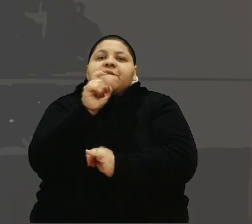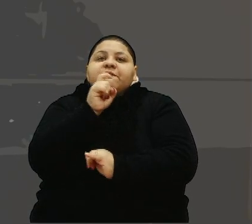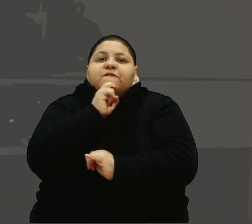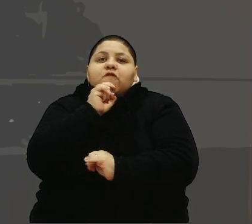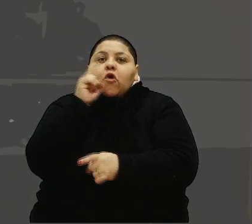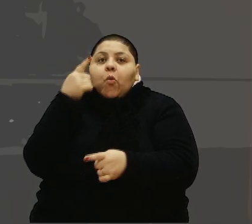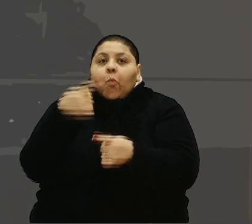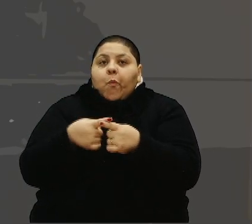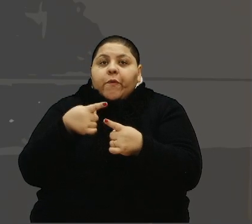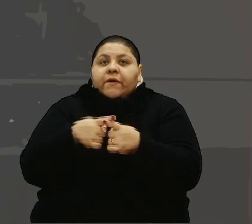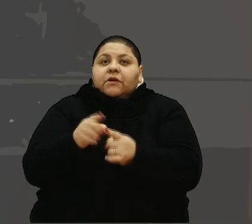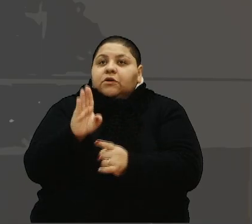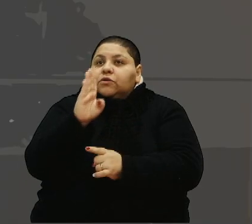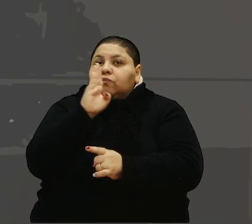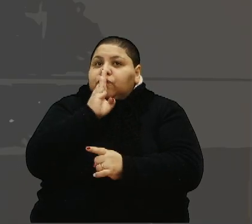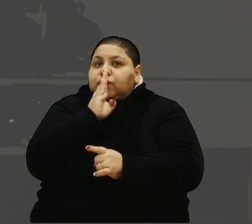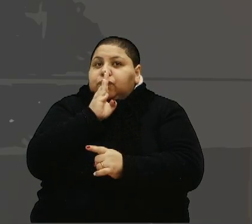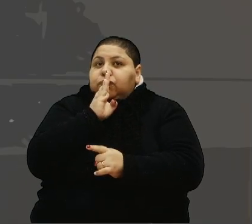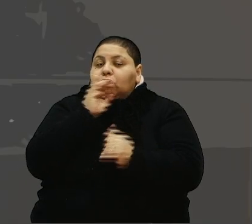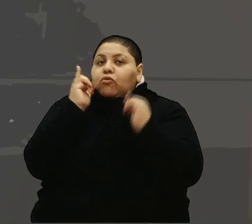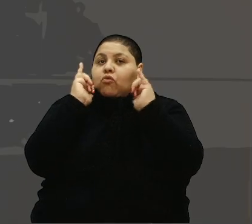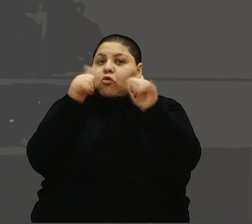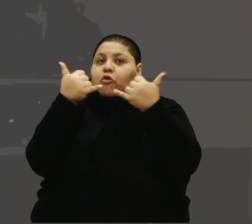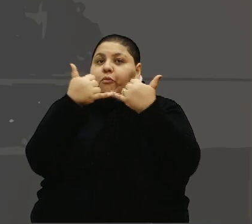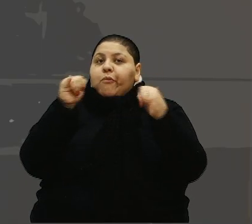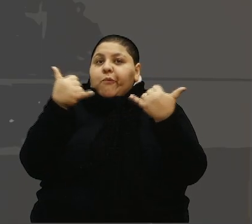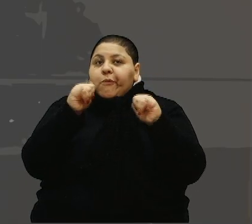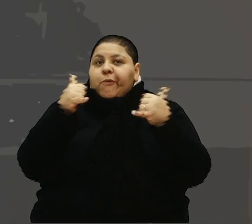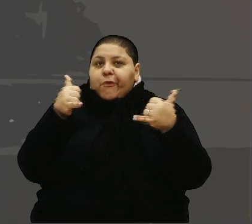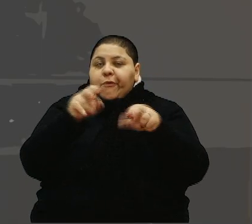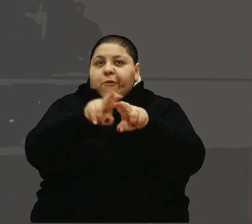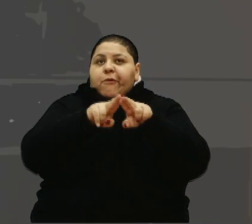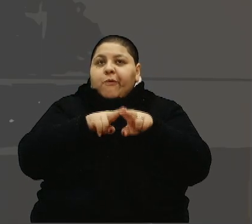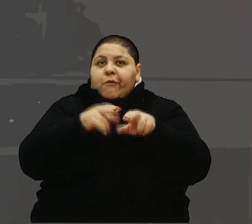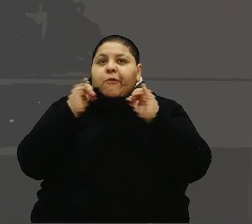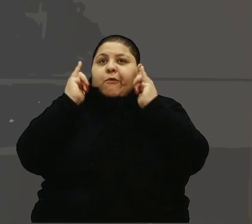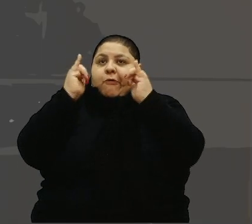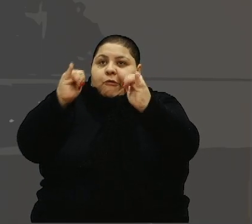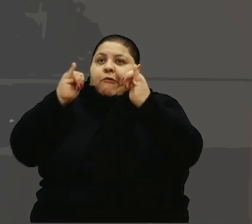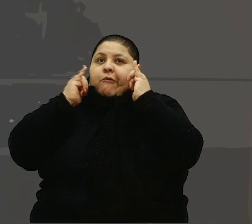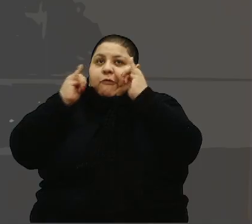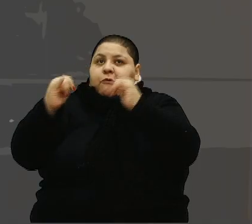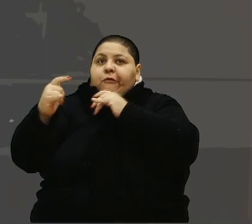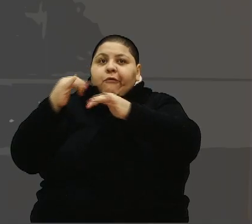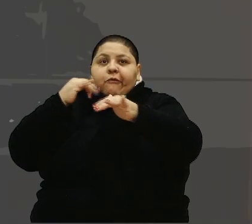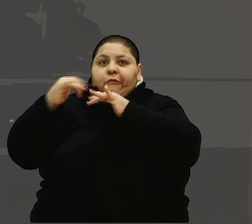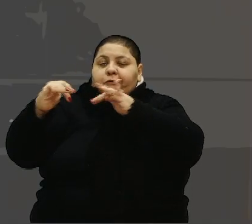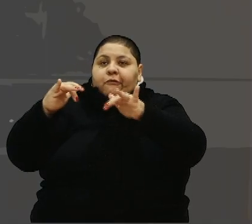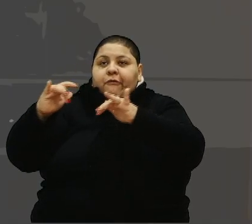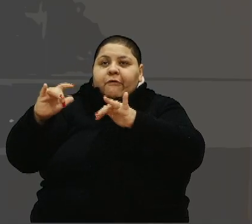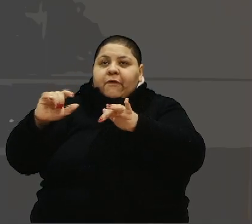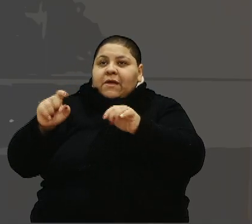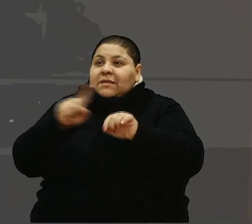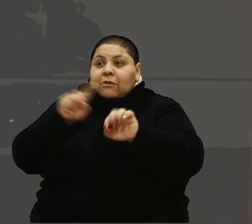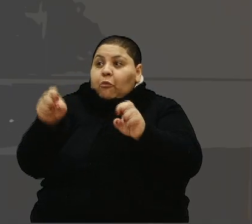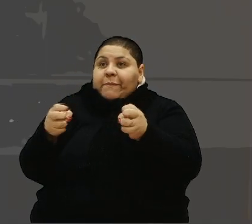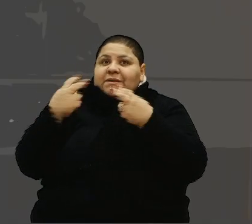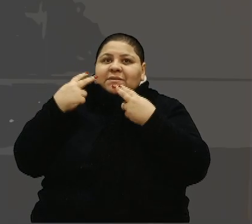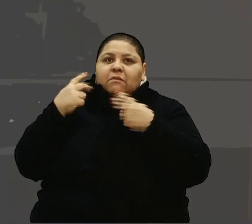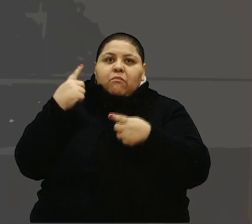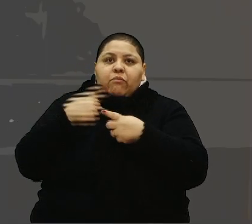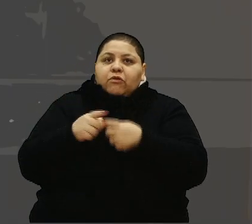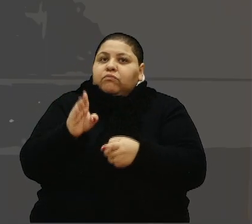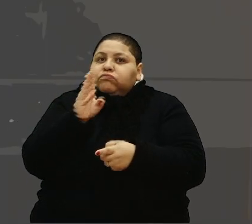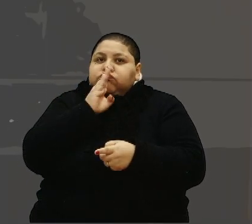Porque ele é silencioso através de ônibus elétricos, portanto, os ônibus trafegam praticamente sem que se perceba, né?